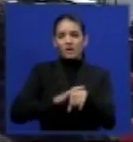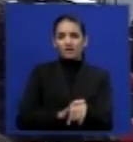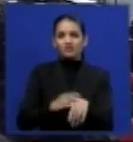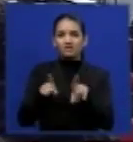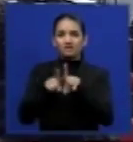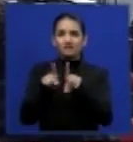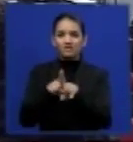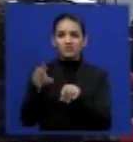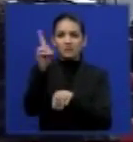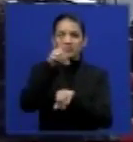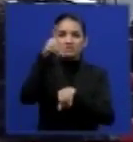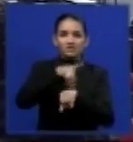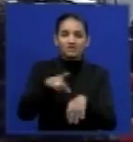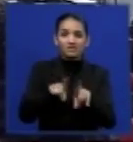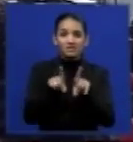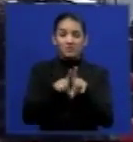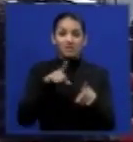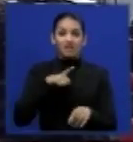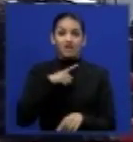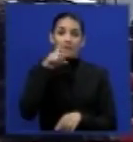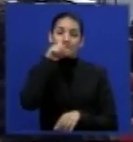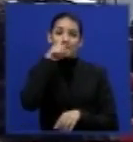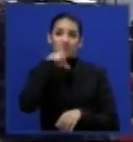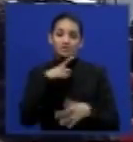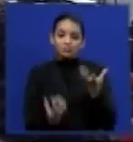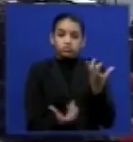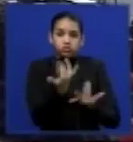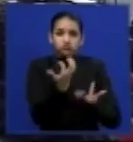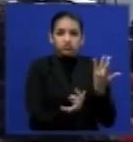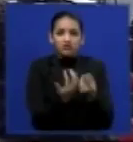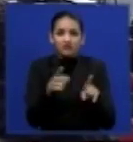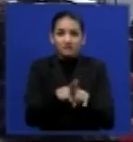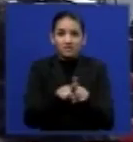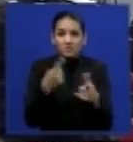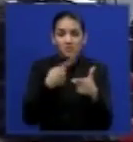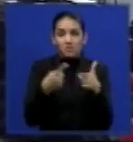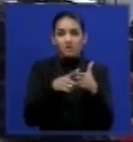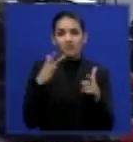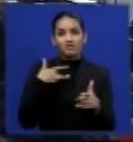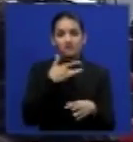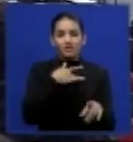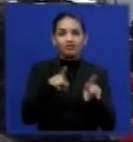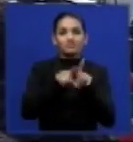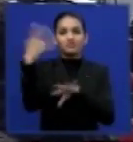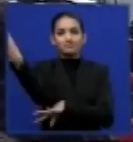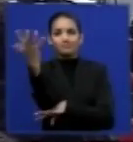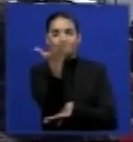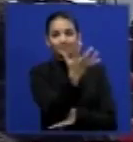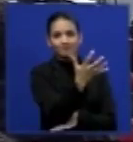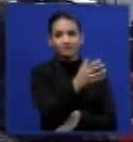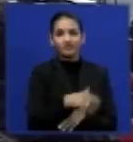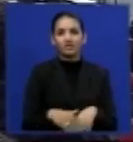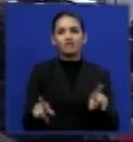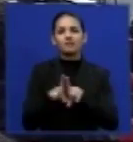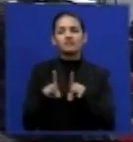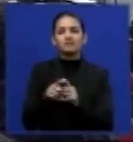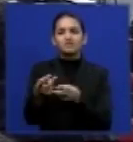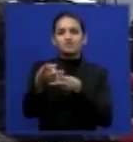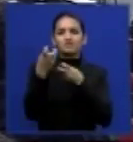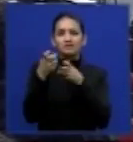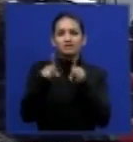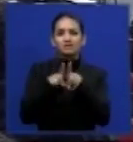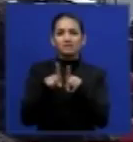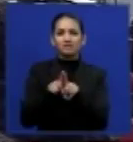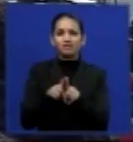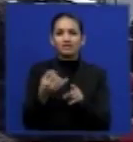riscos de incêndios nocivos à saúde e ao meio ambiente considerou ainda que nem mesmo a adoção das